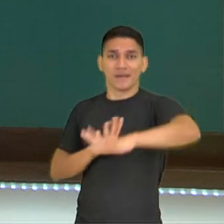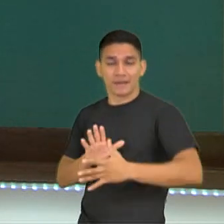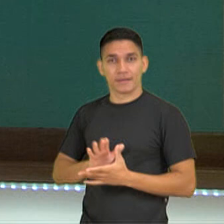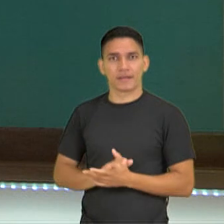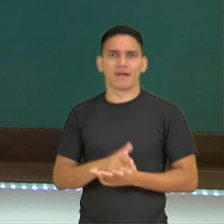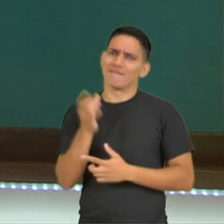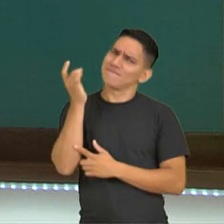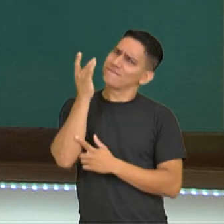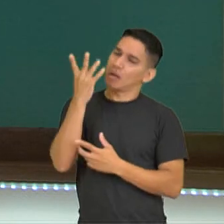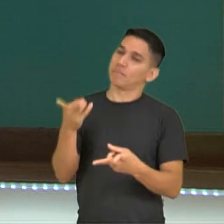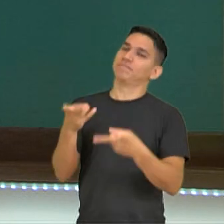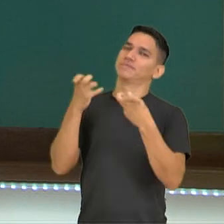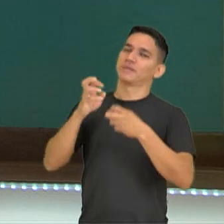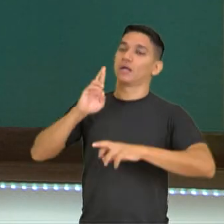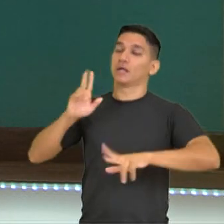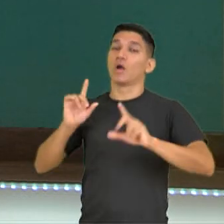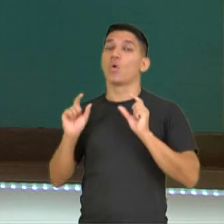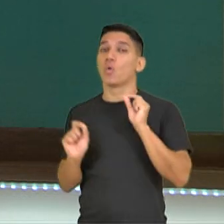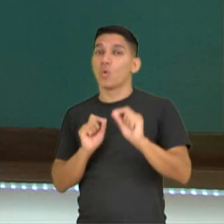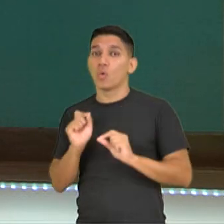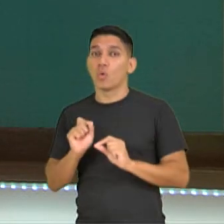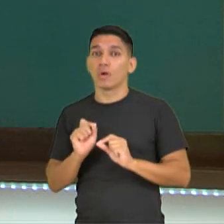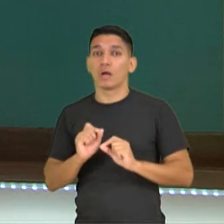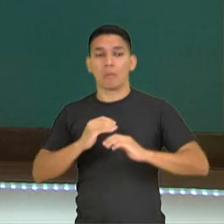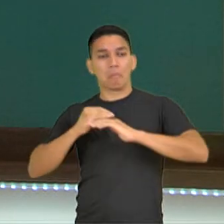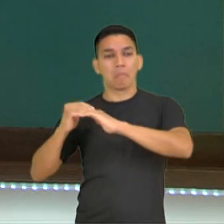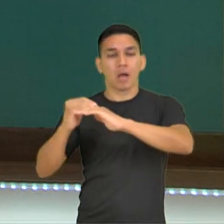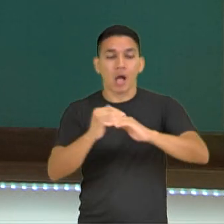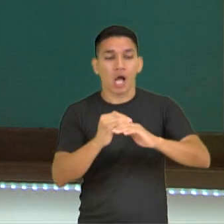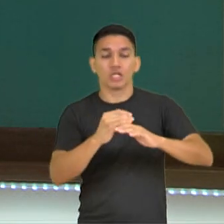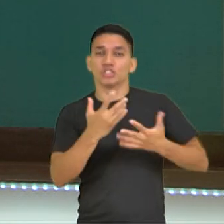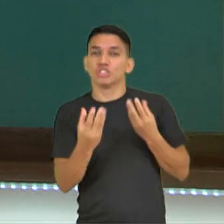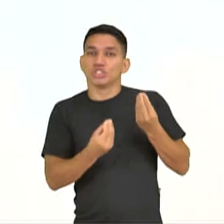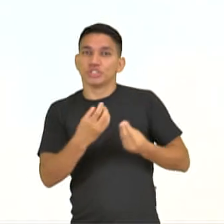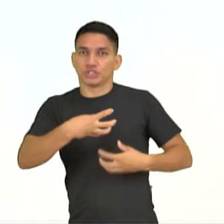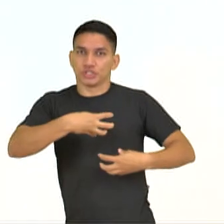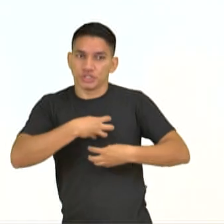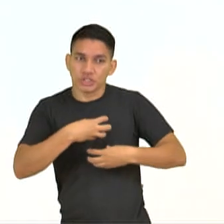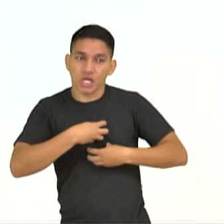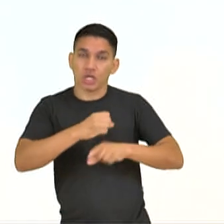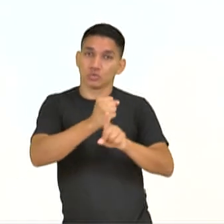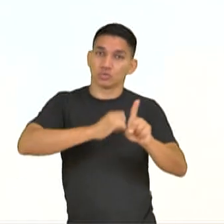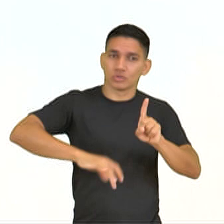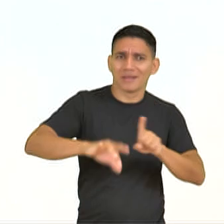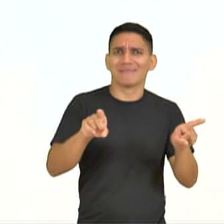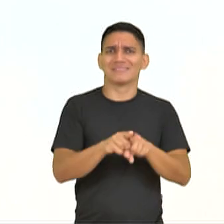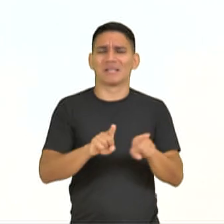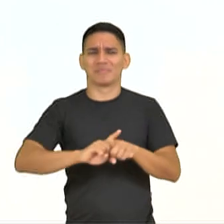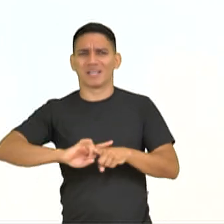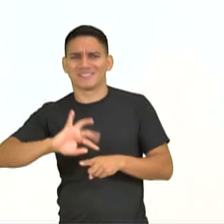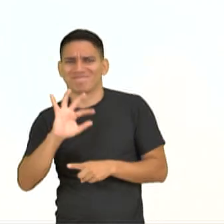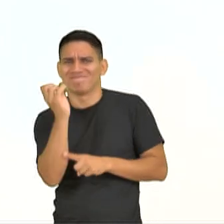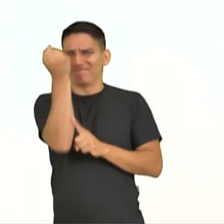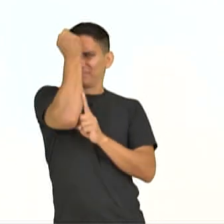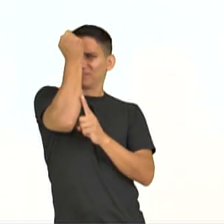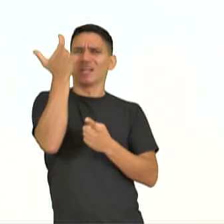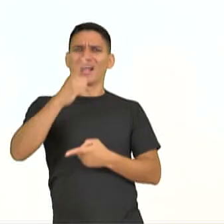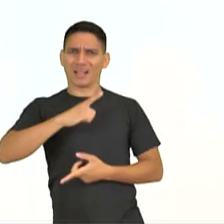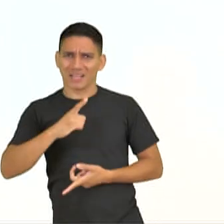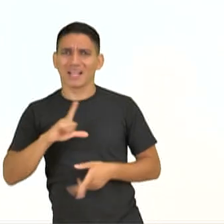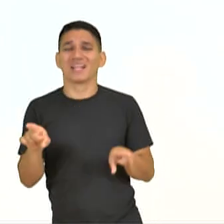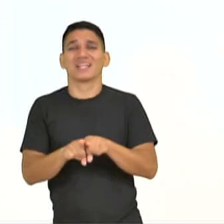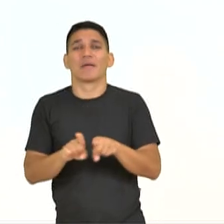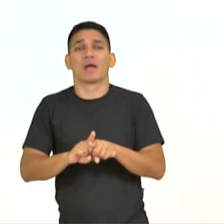perceber cada padrão de sociedade, cada estigma, cada preconceito que às vezes até é retratado através